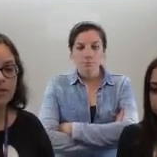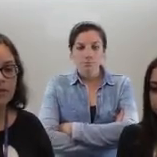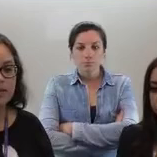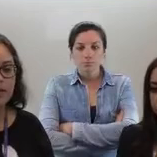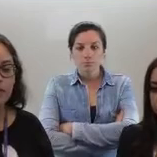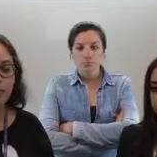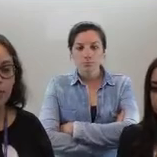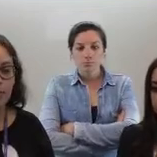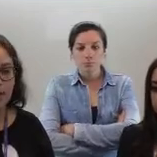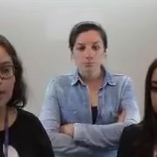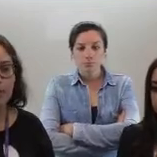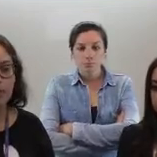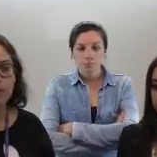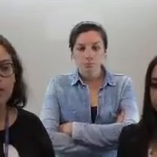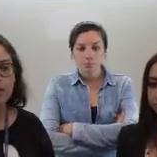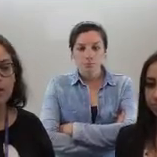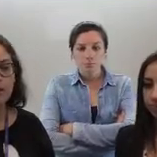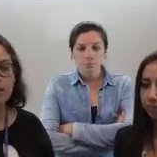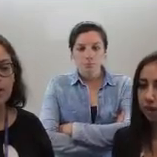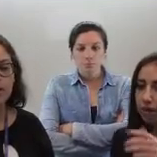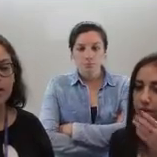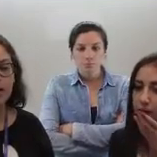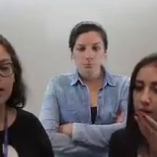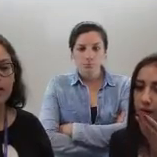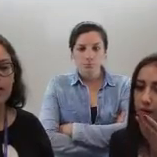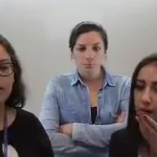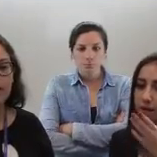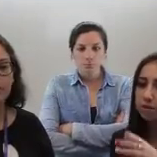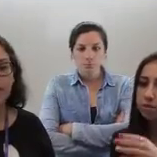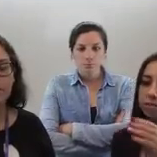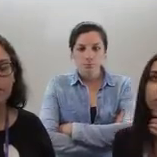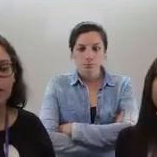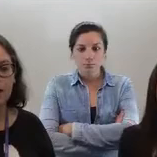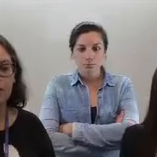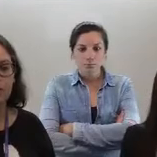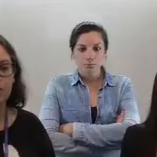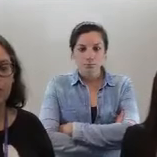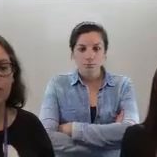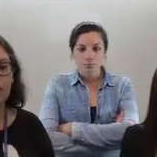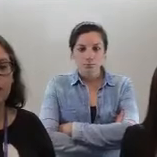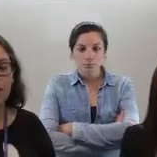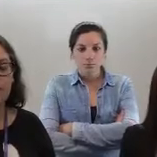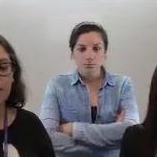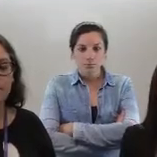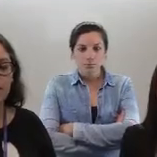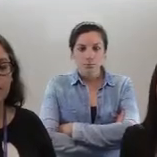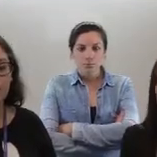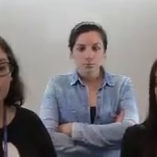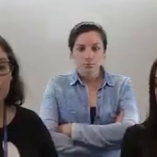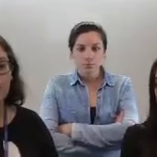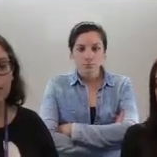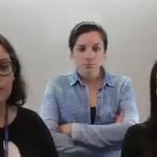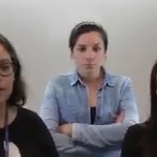algumas revistas que estão no Pérgamo. Então, vocês podem clicar aqui em acervo da biblioteca da UNO Chapecó, que ela vai